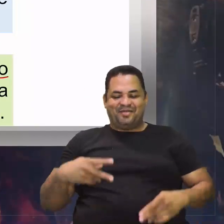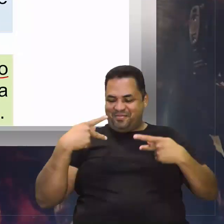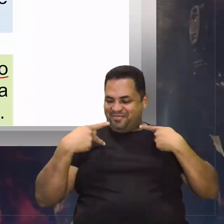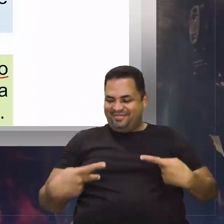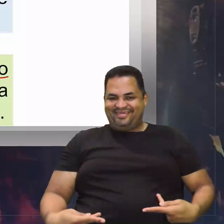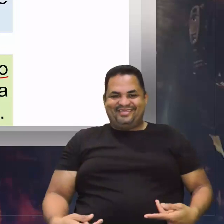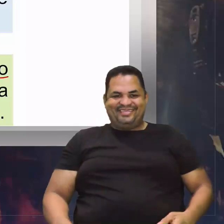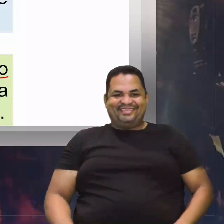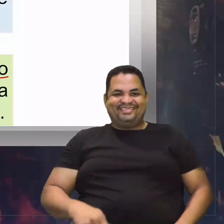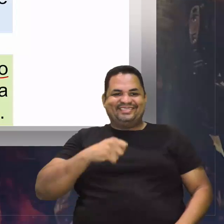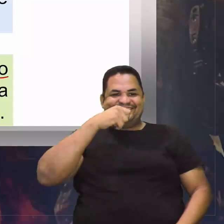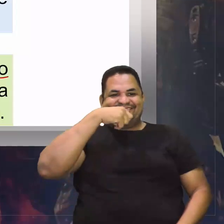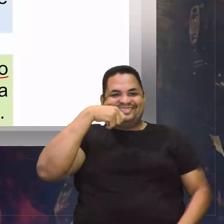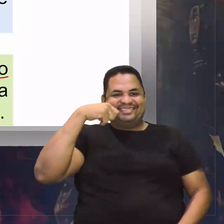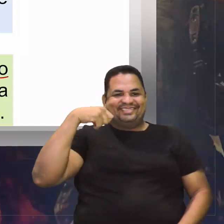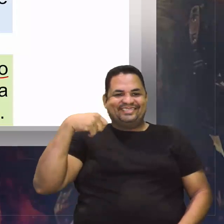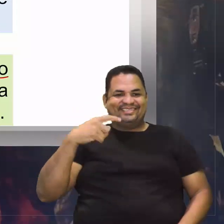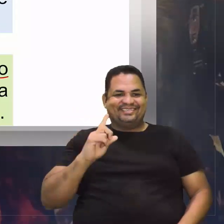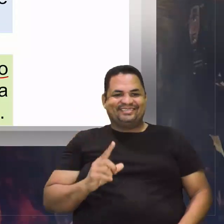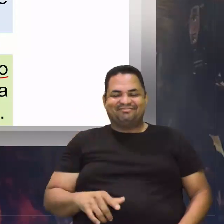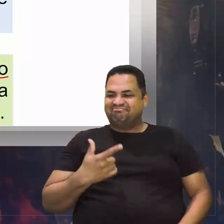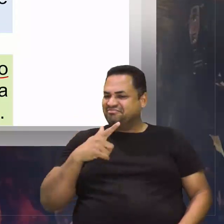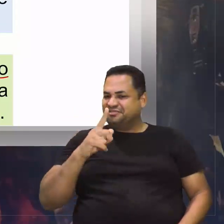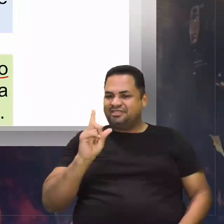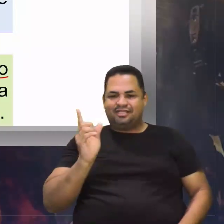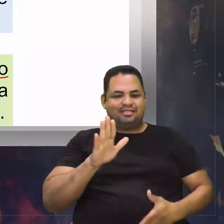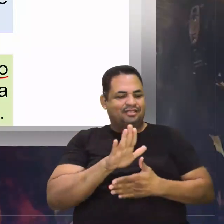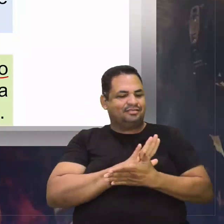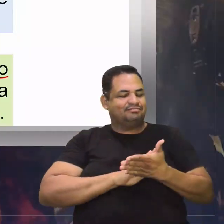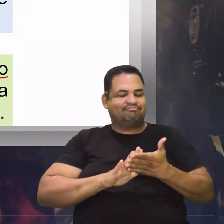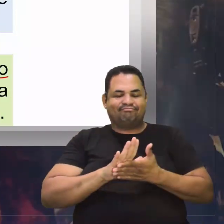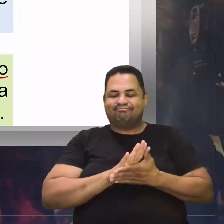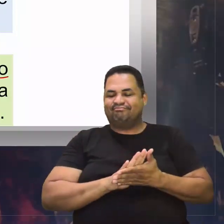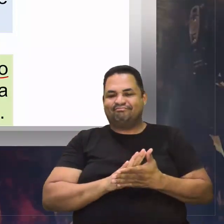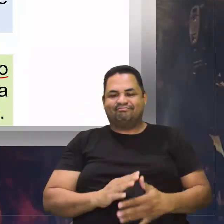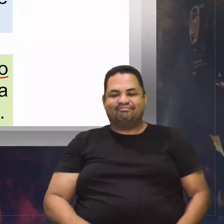corpo, escovar os dentes. Não existia nada disso.